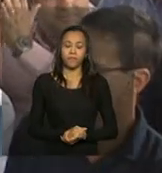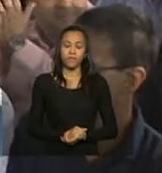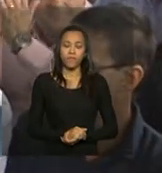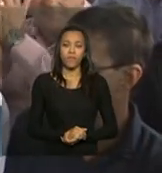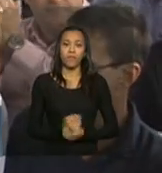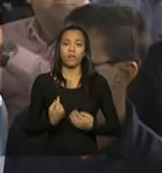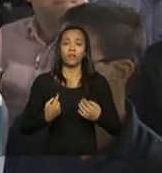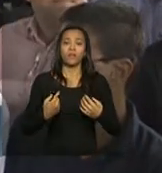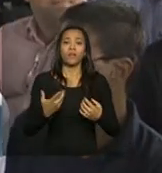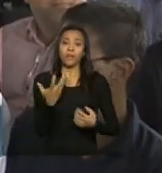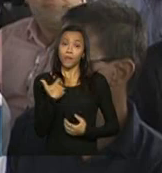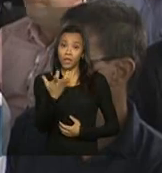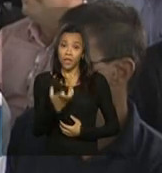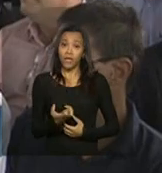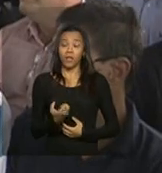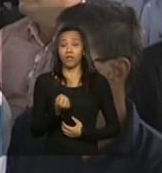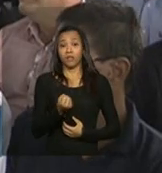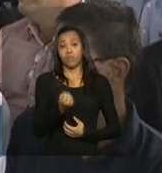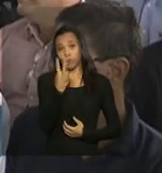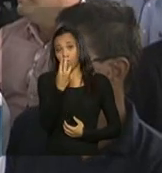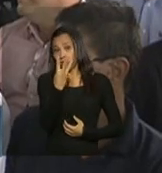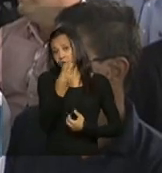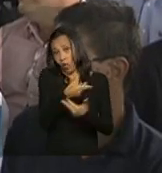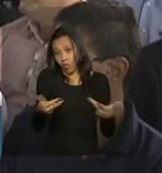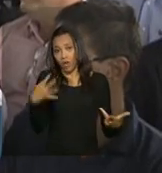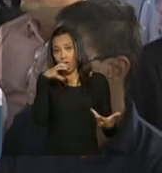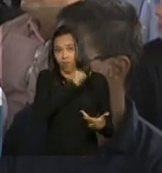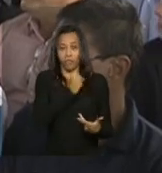Queria dizer duas ou três coisas muito rápidas.